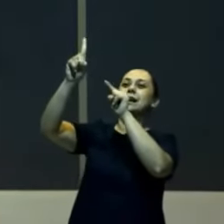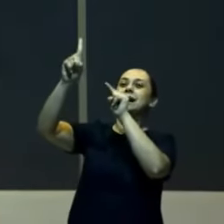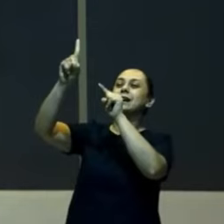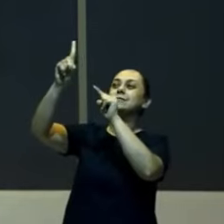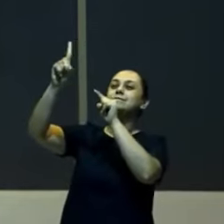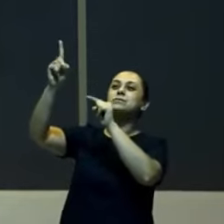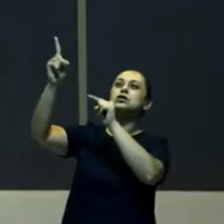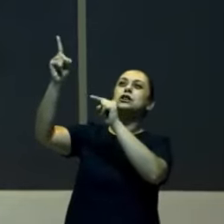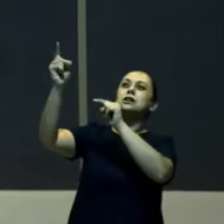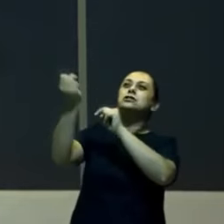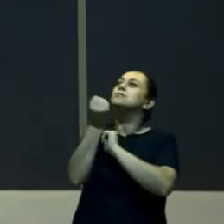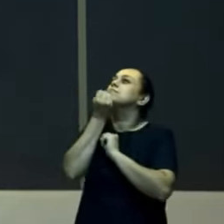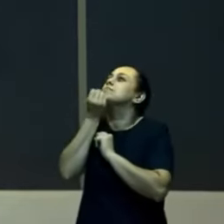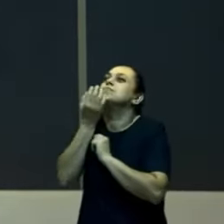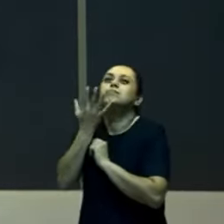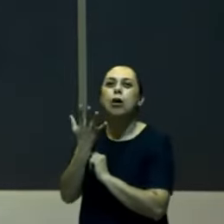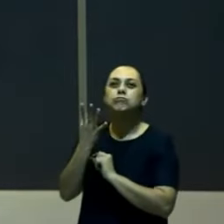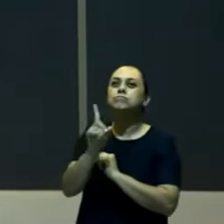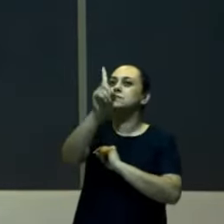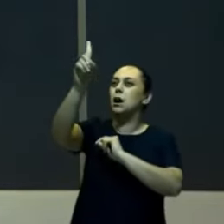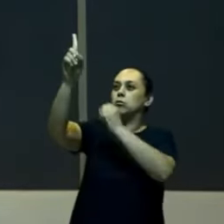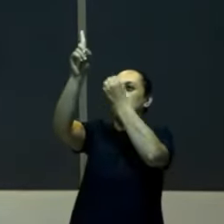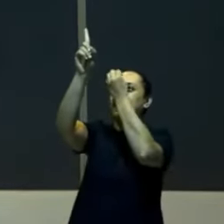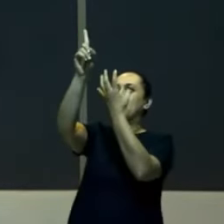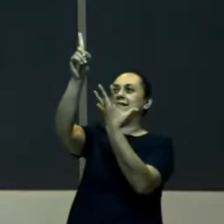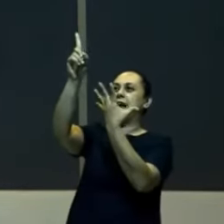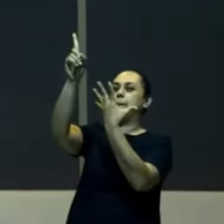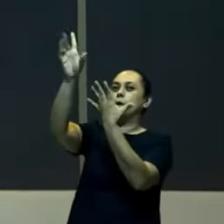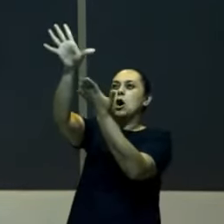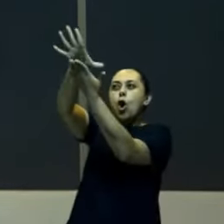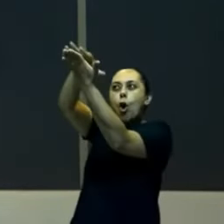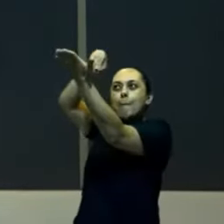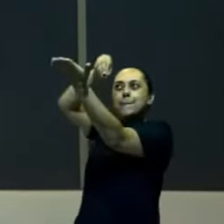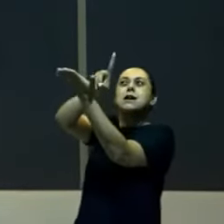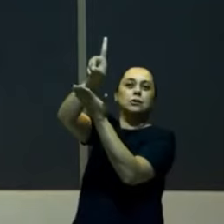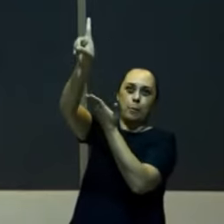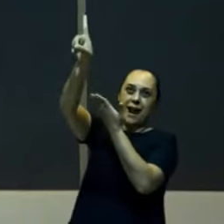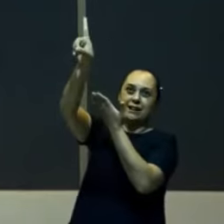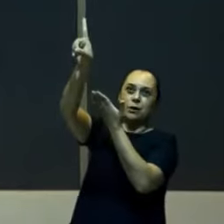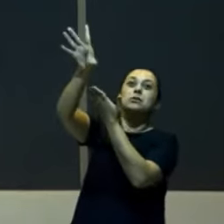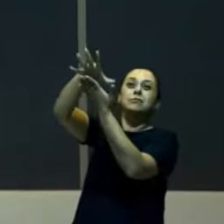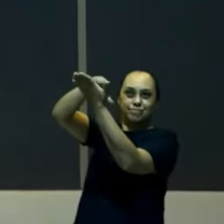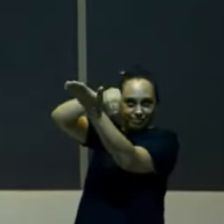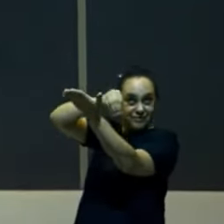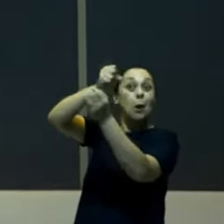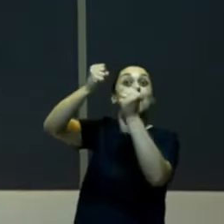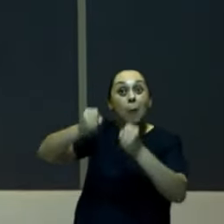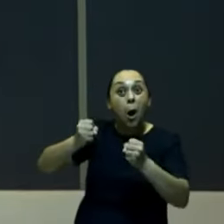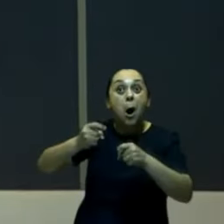fique guardado no seu coração. Deus é o maior exemplo de